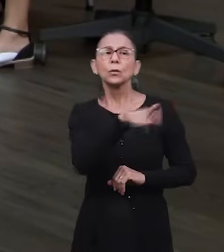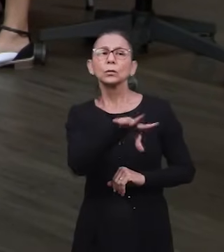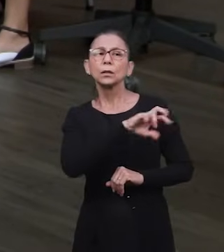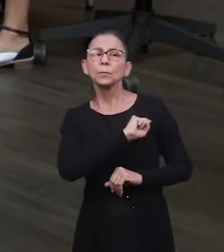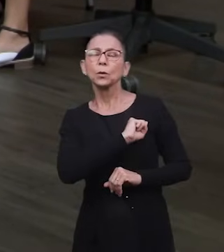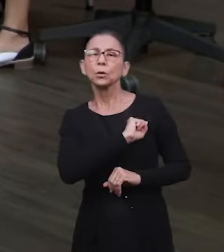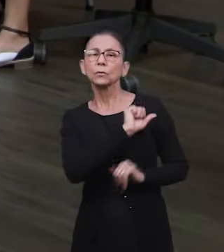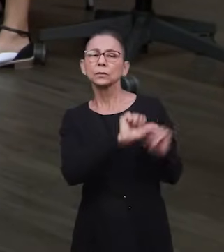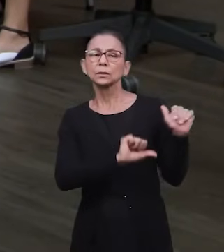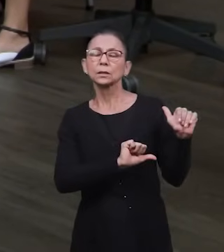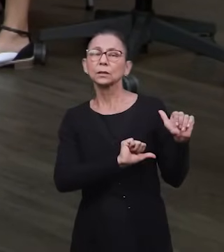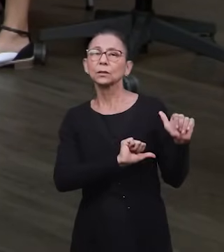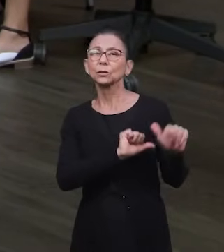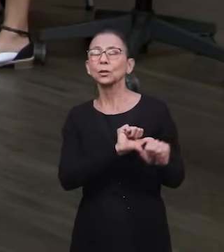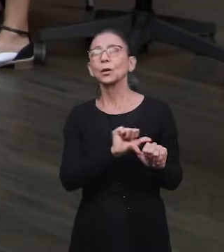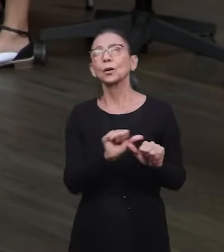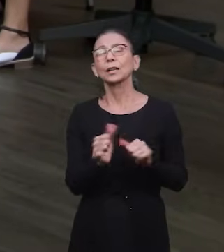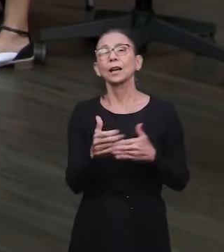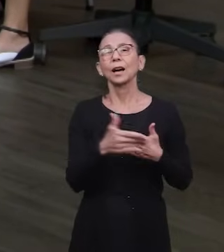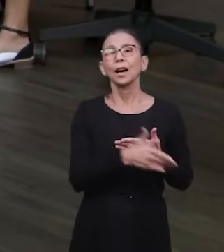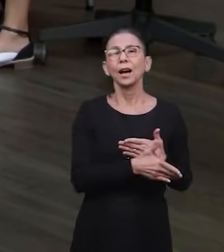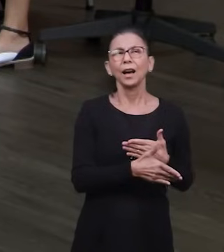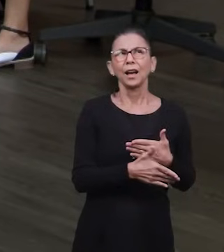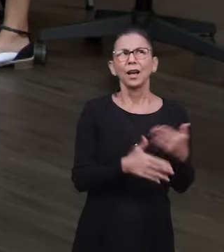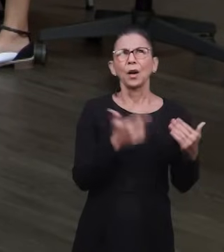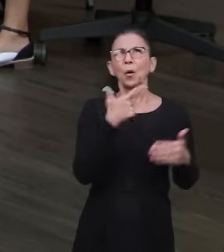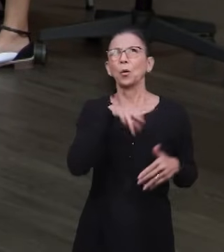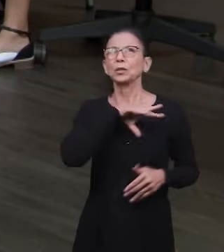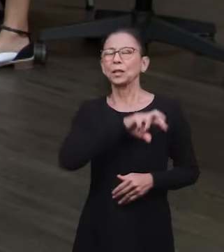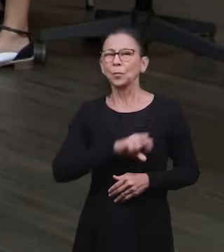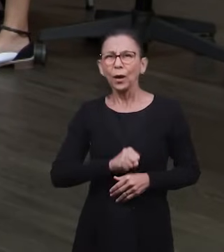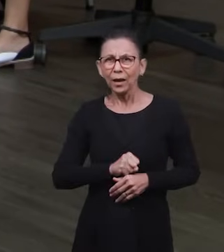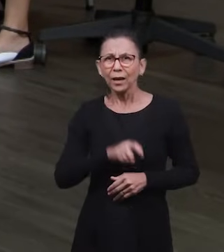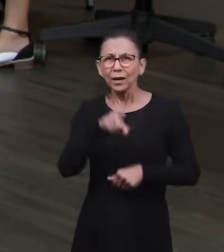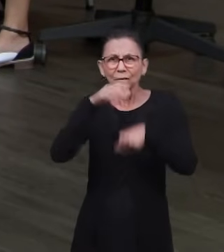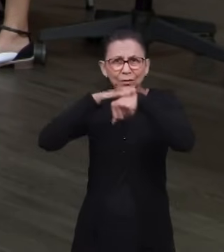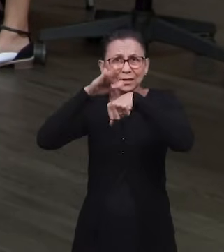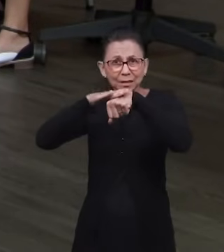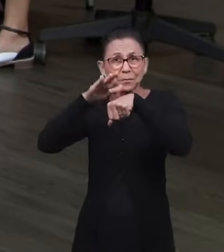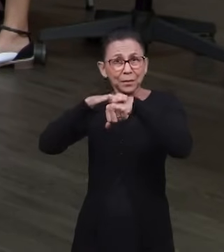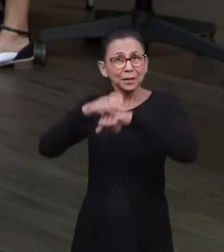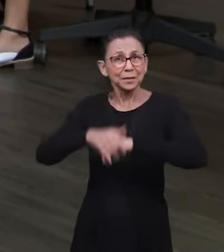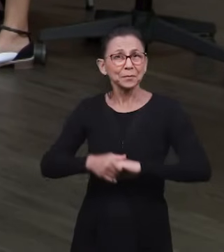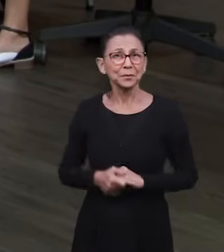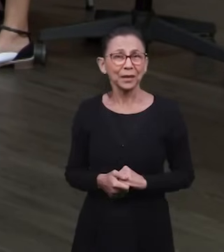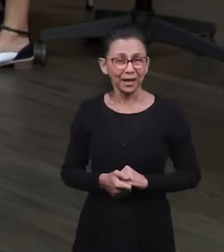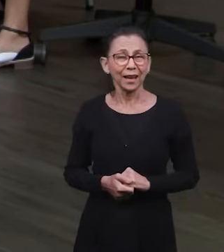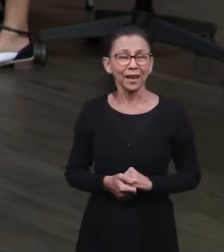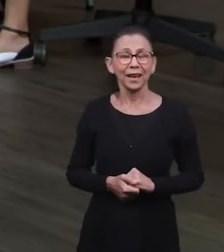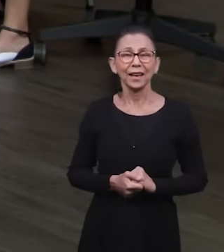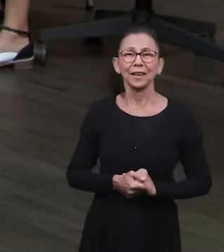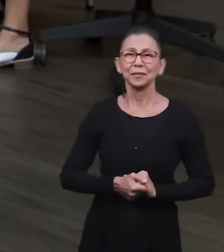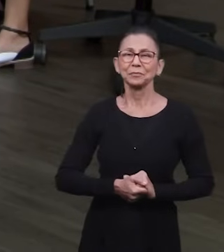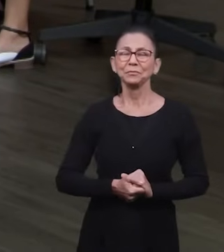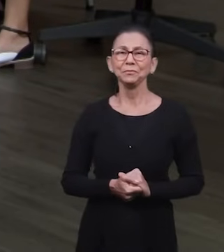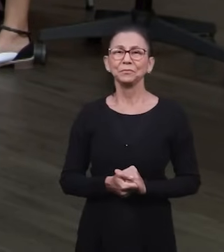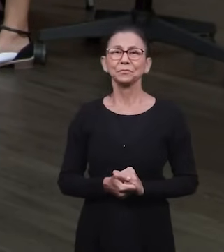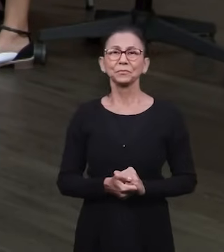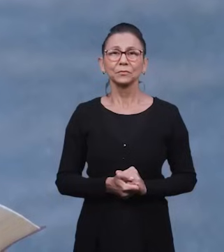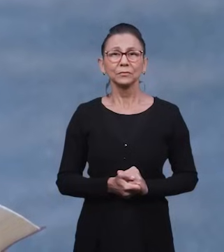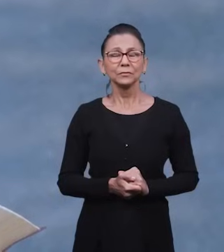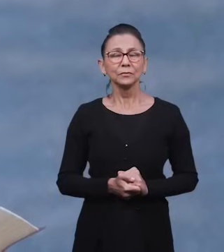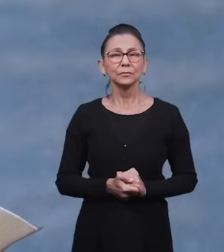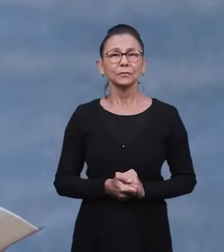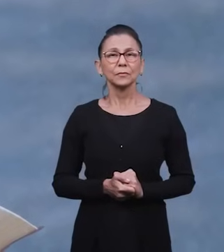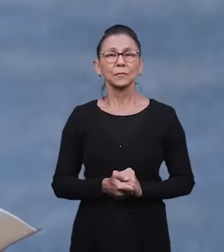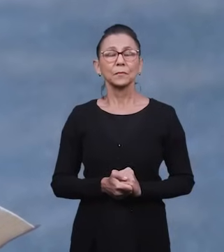esse? É amor a si mesmo. A palavra diz, amando a si mesmo. E eles querem o quê? Assentar no trono de Deus. Olha só, é uma coisa